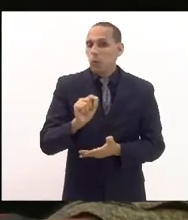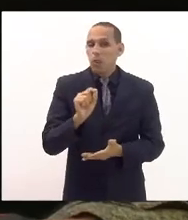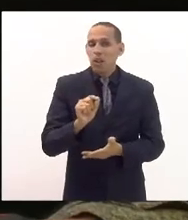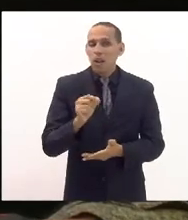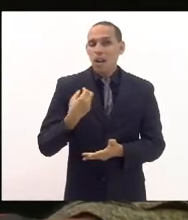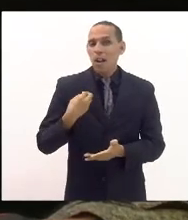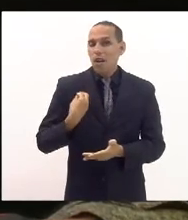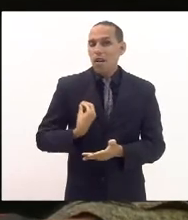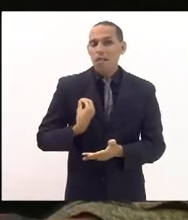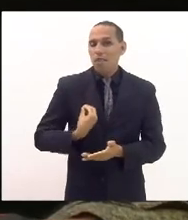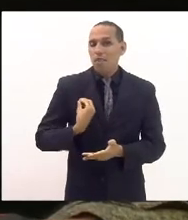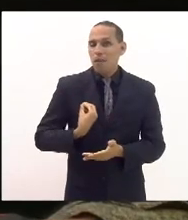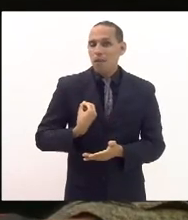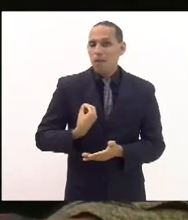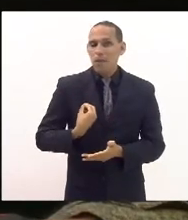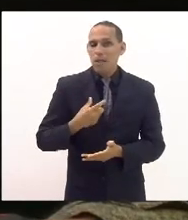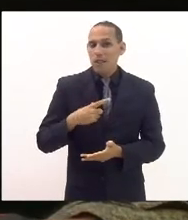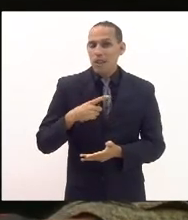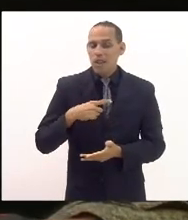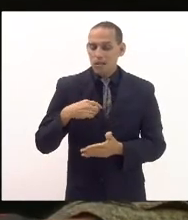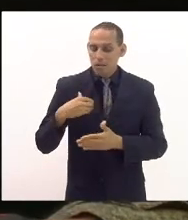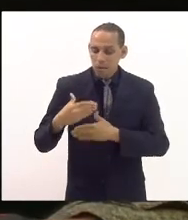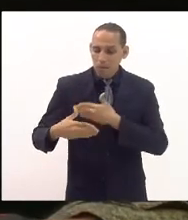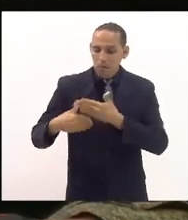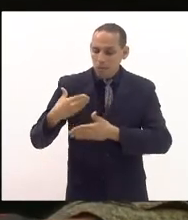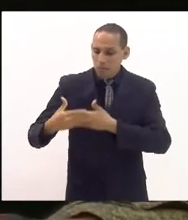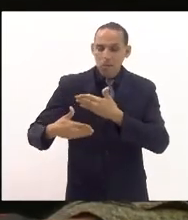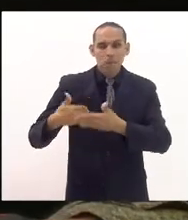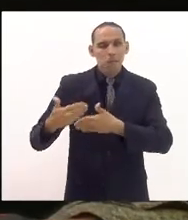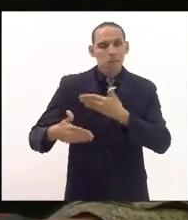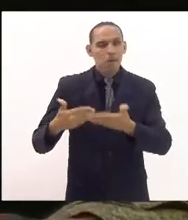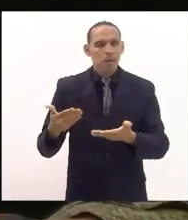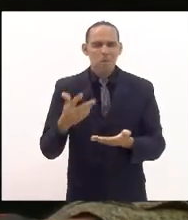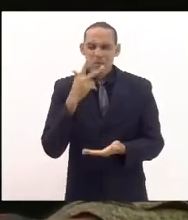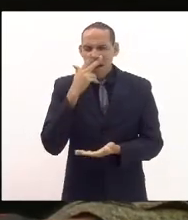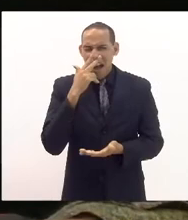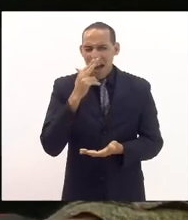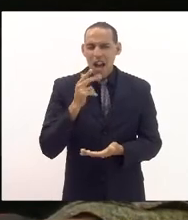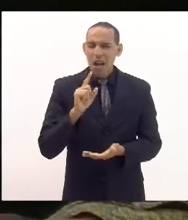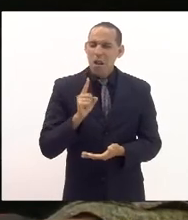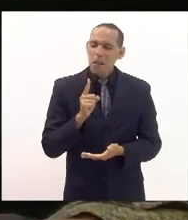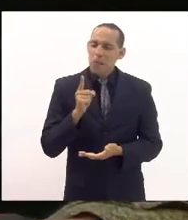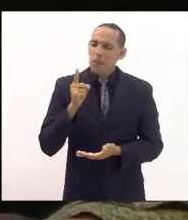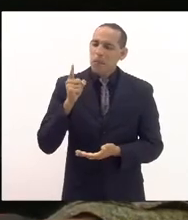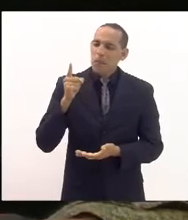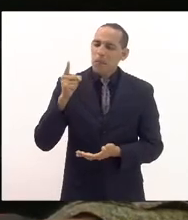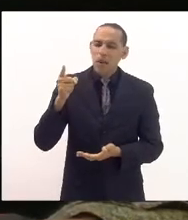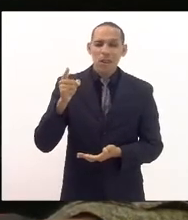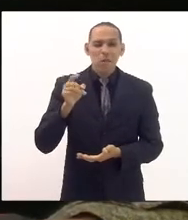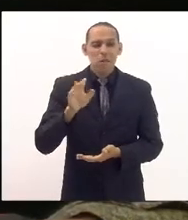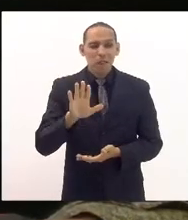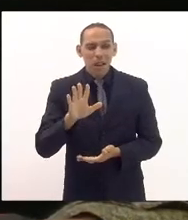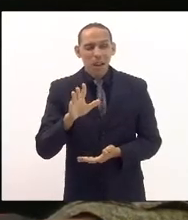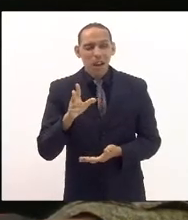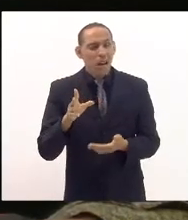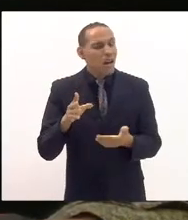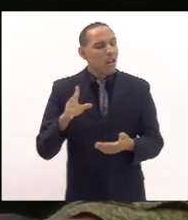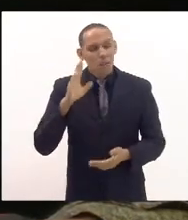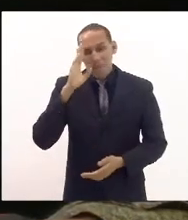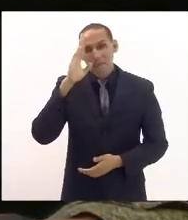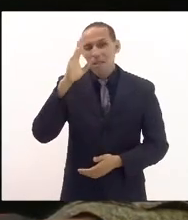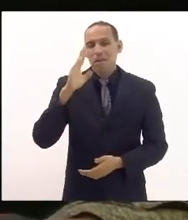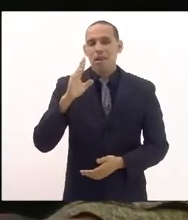continuidade da nossa existência parece que é algo muito longe né mas isso é fundamental